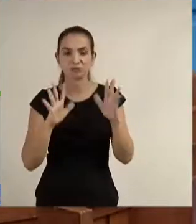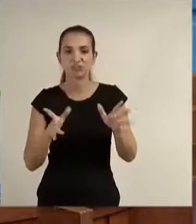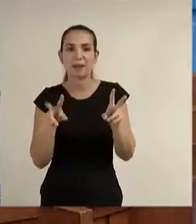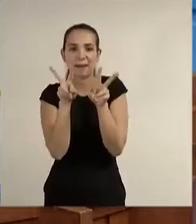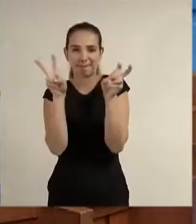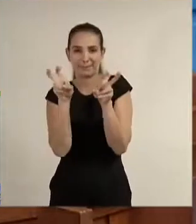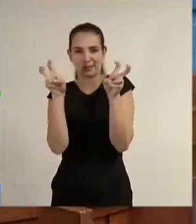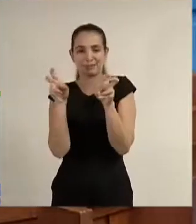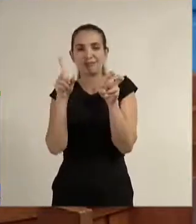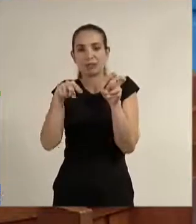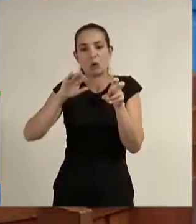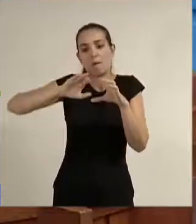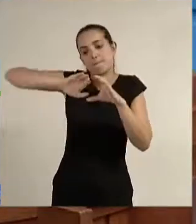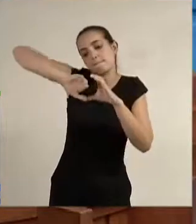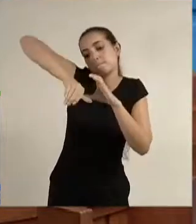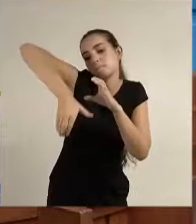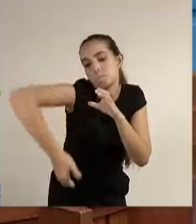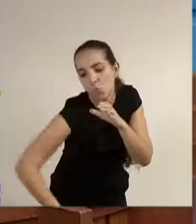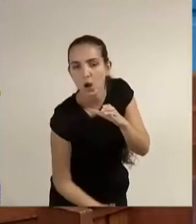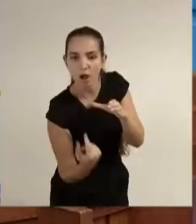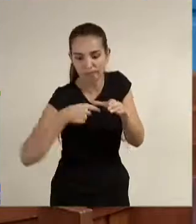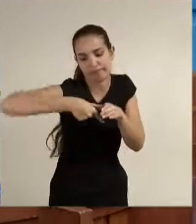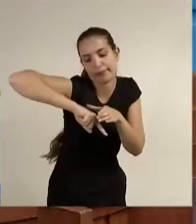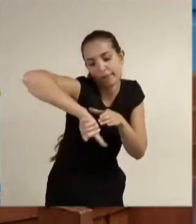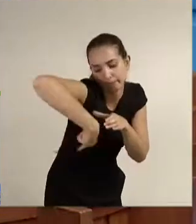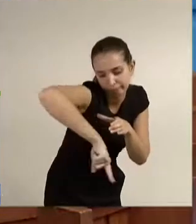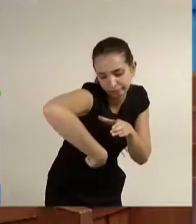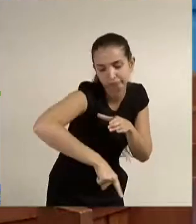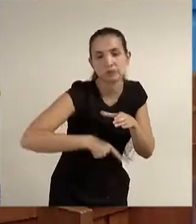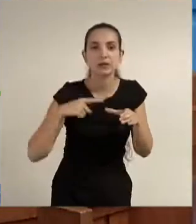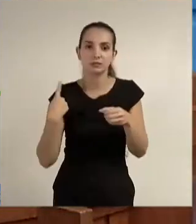que é uma avenida que